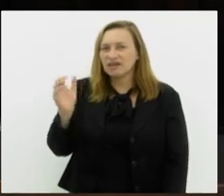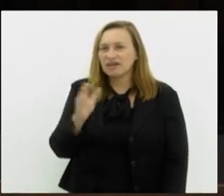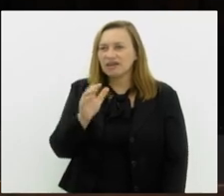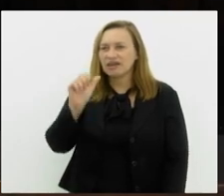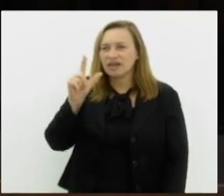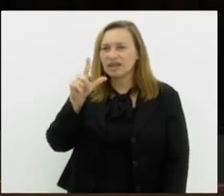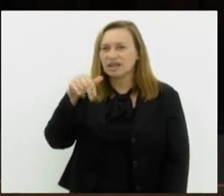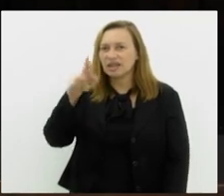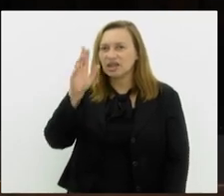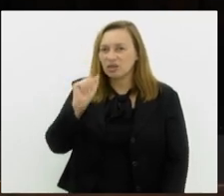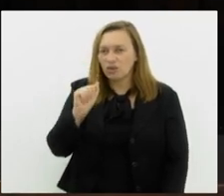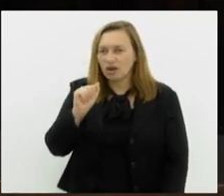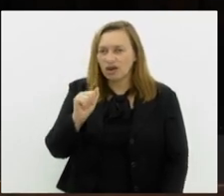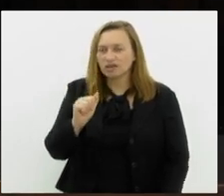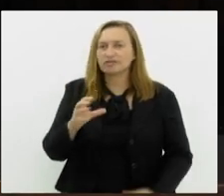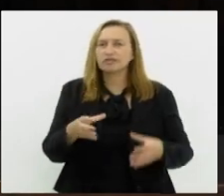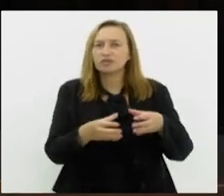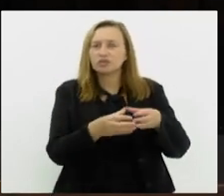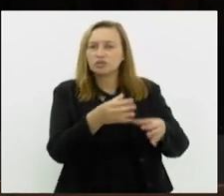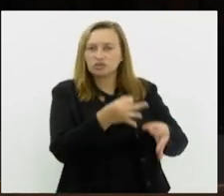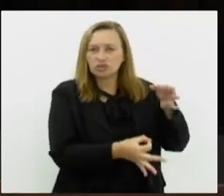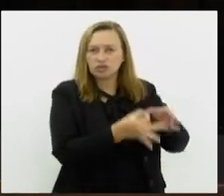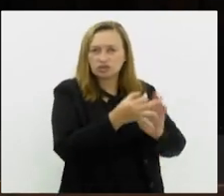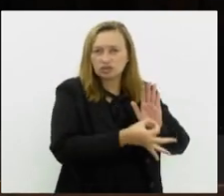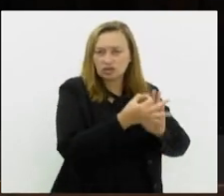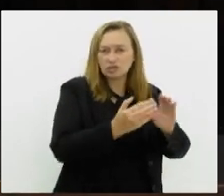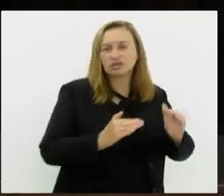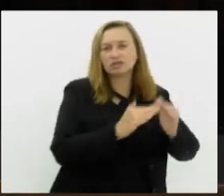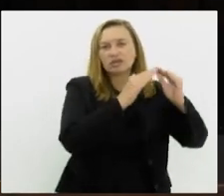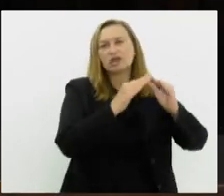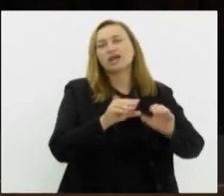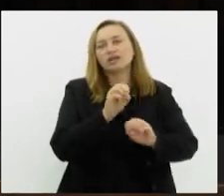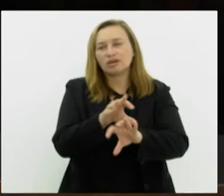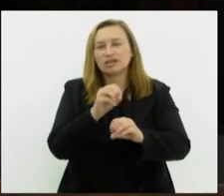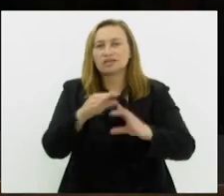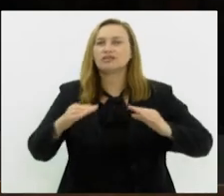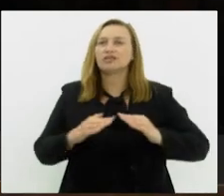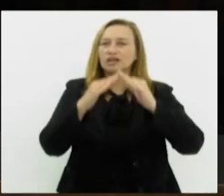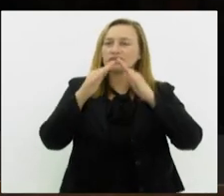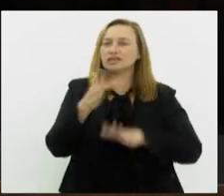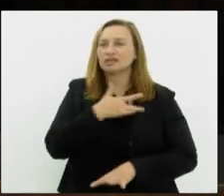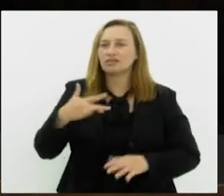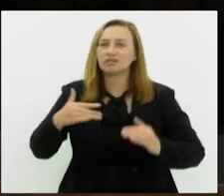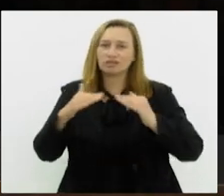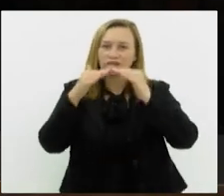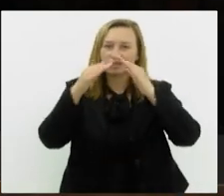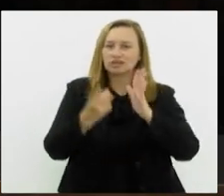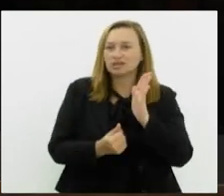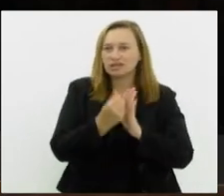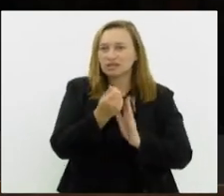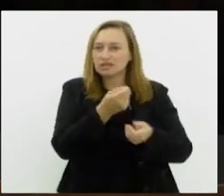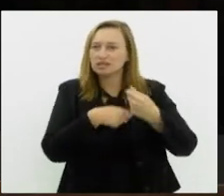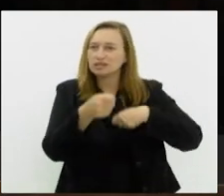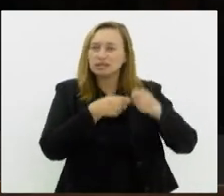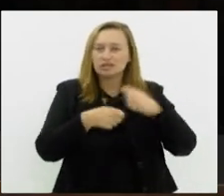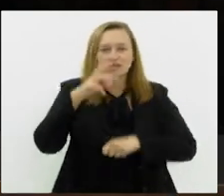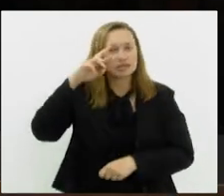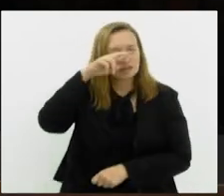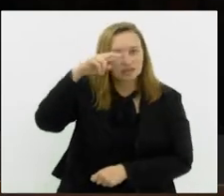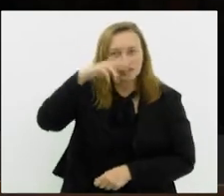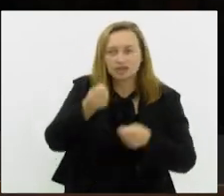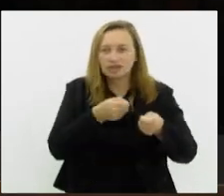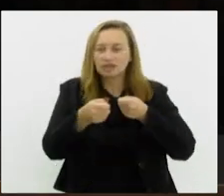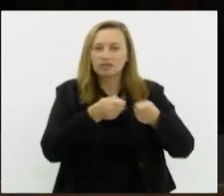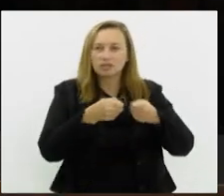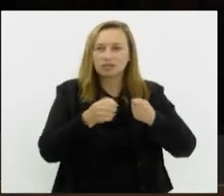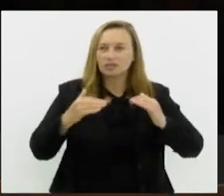comissões de Constituição e Justiça pela Juridicidade, de Educação favorável, de Saúde favorável, de Orçamento e Finanças, Fiscalização